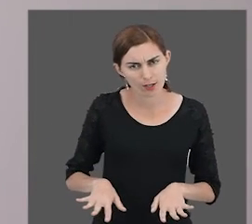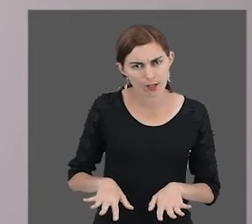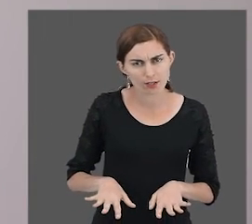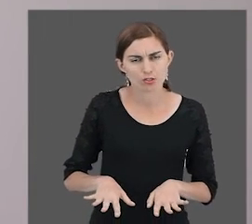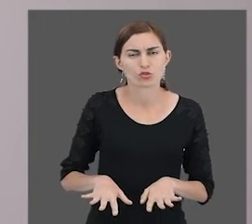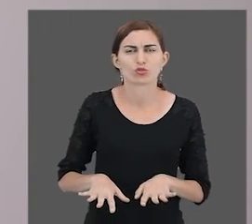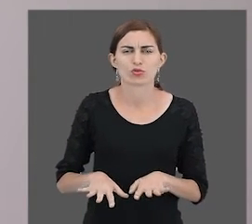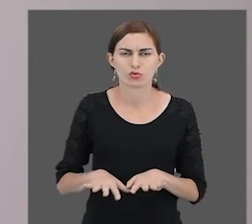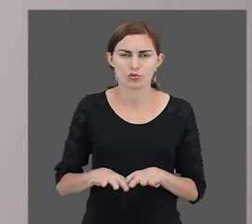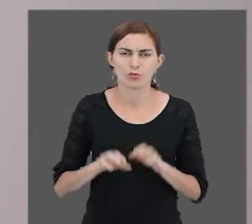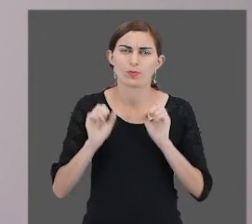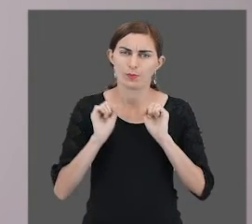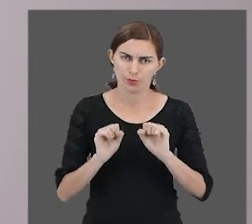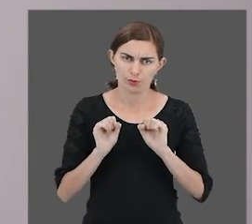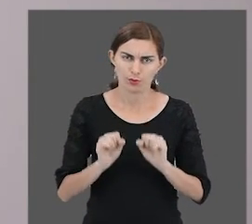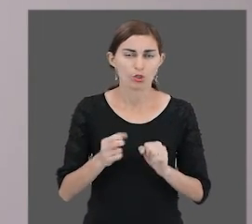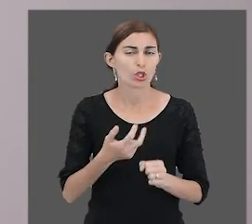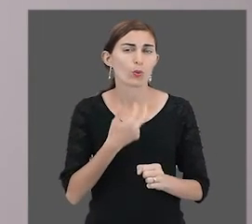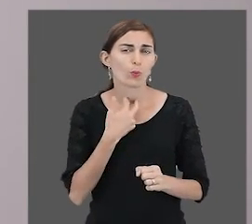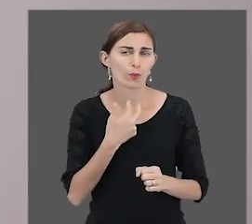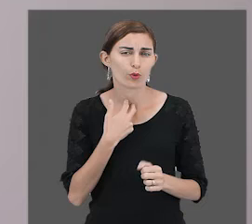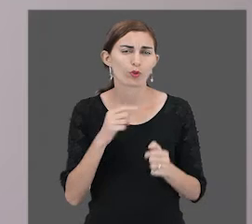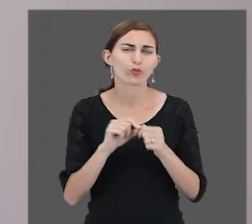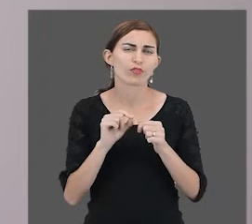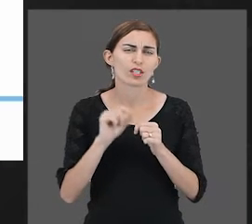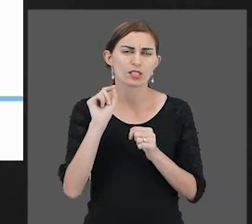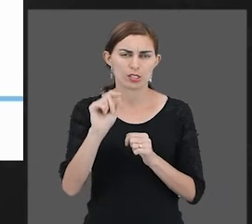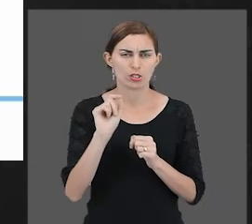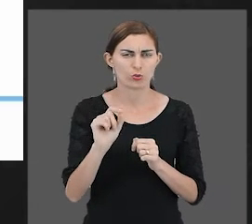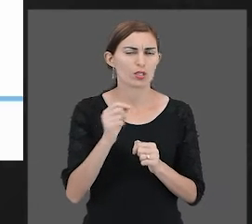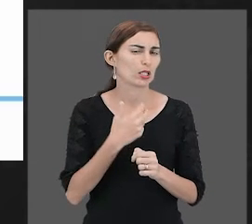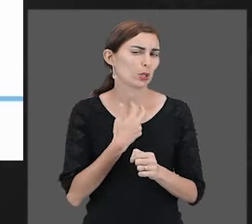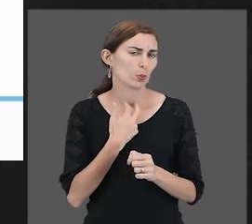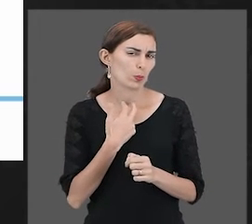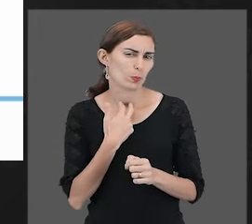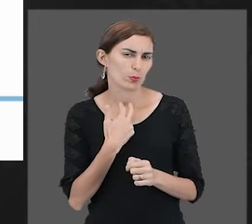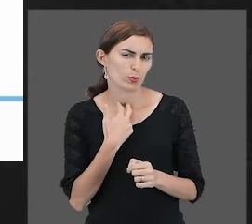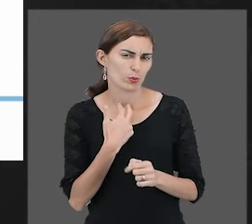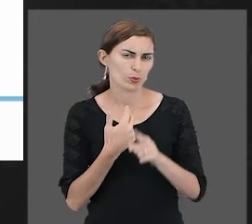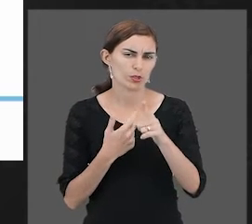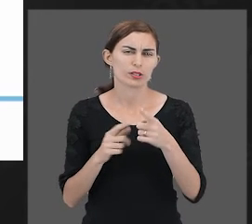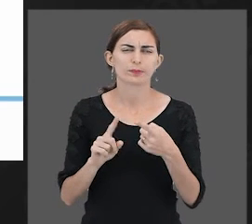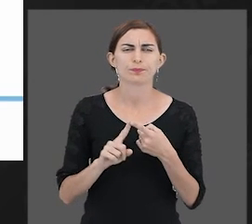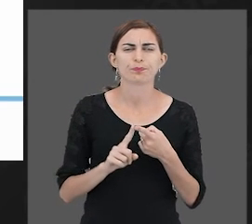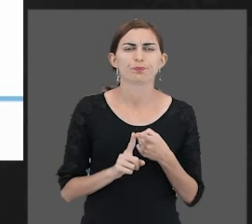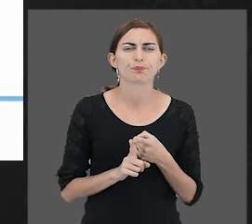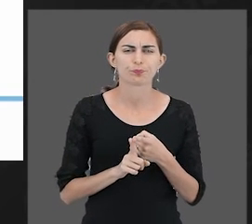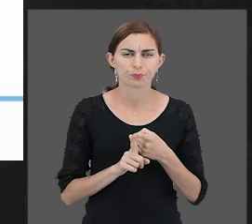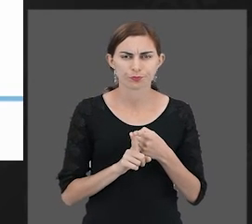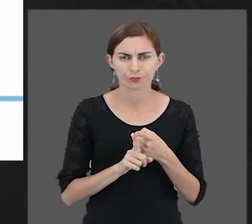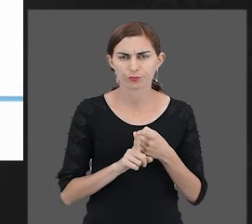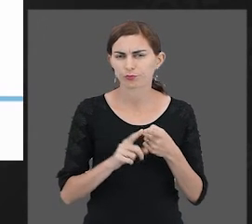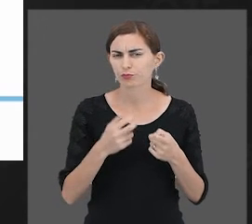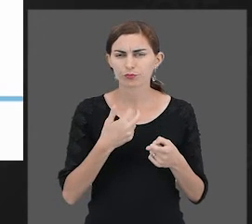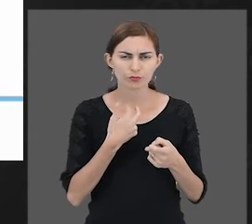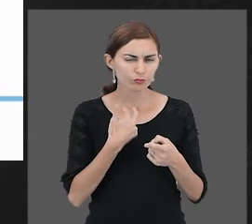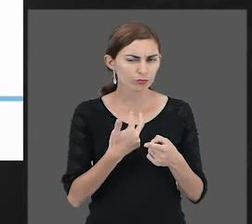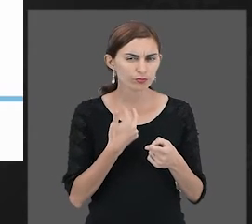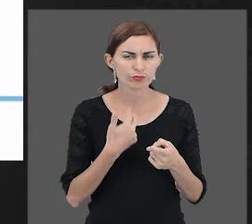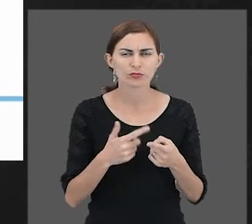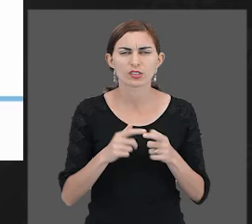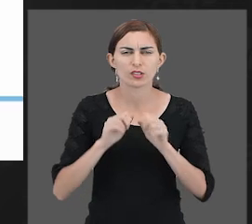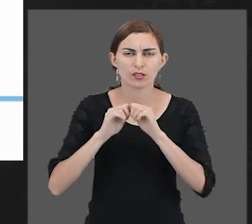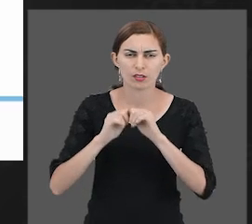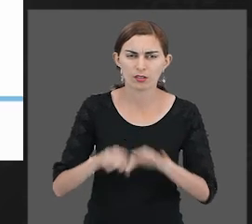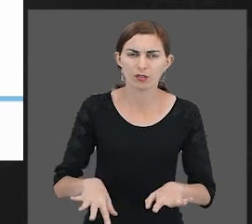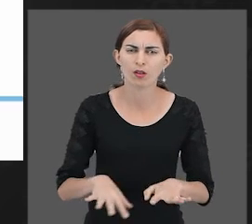vedados com o recurso PDDE. Com o recurso PDDE você não pode fazer esses gastos que a gente vai ver adiante. Você não pode